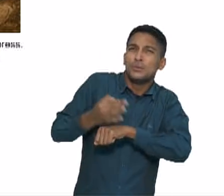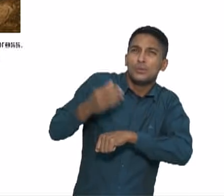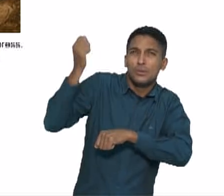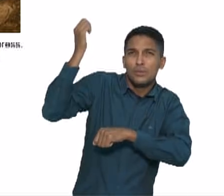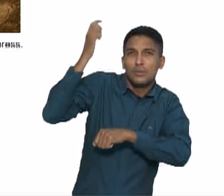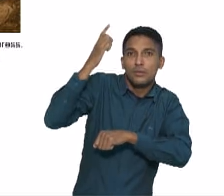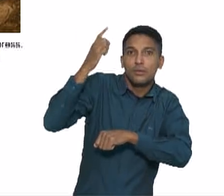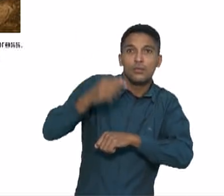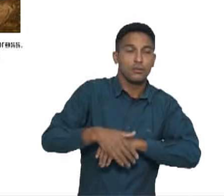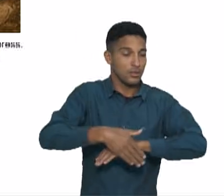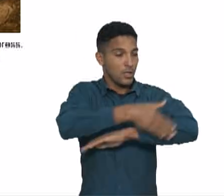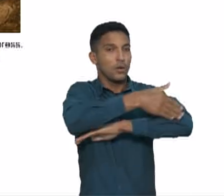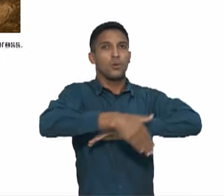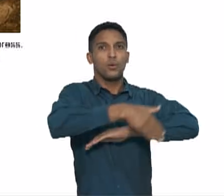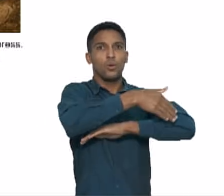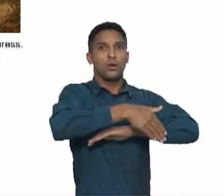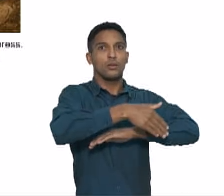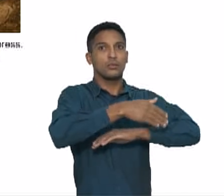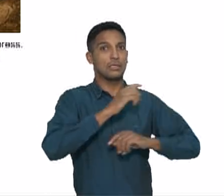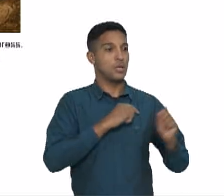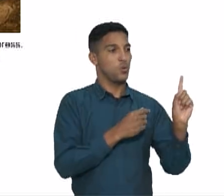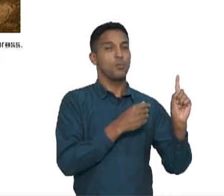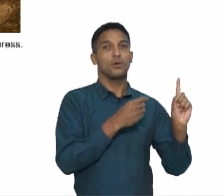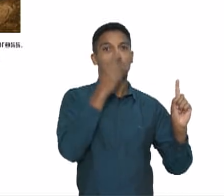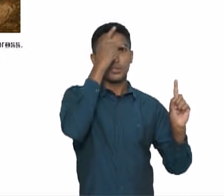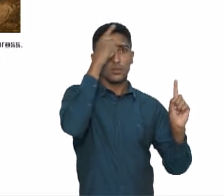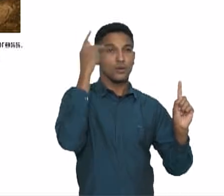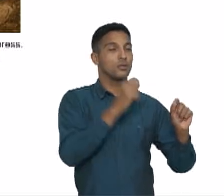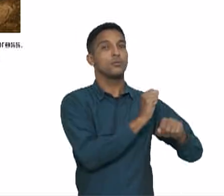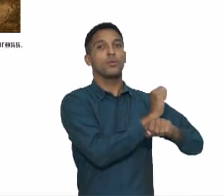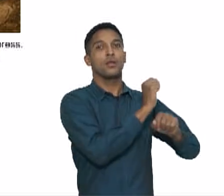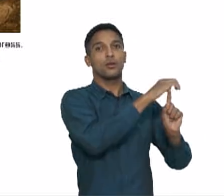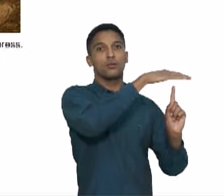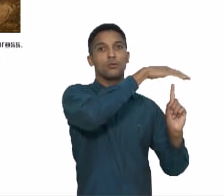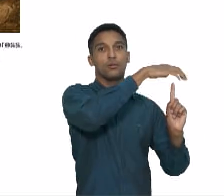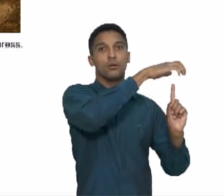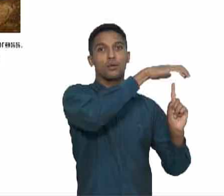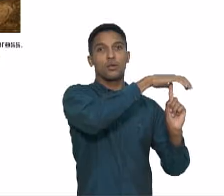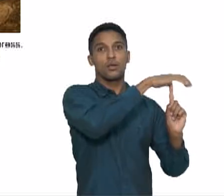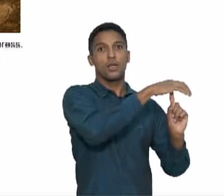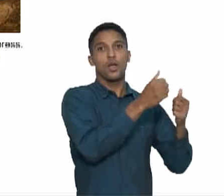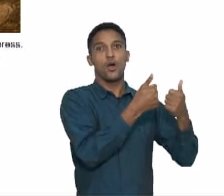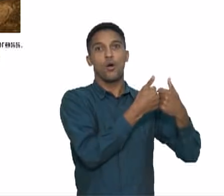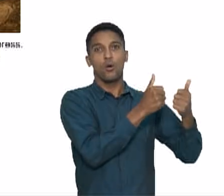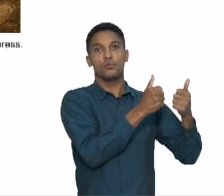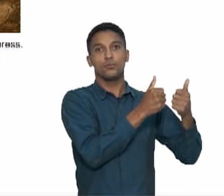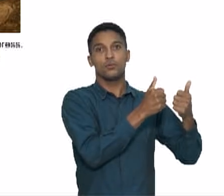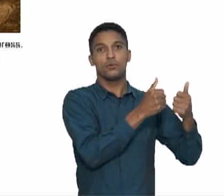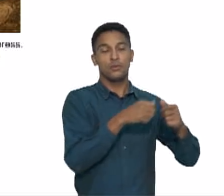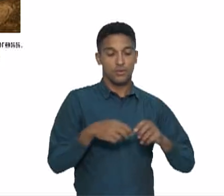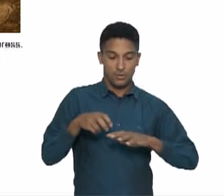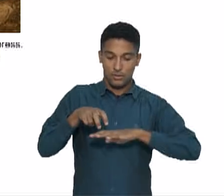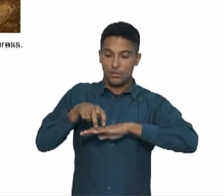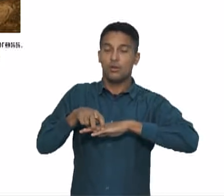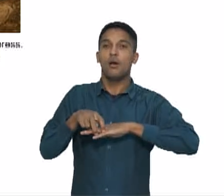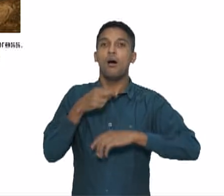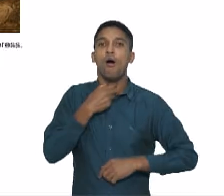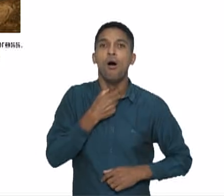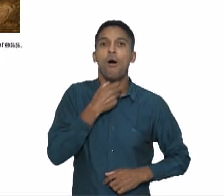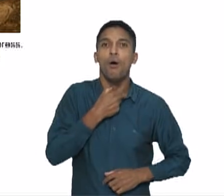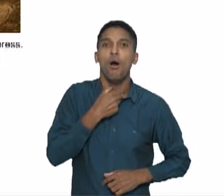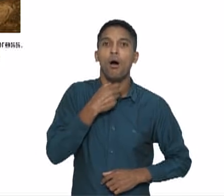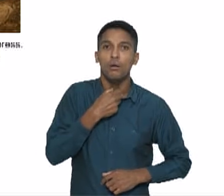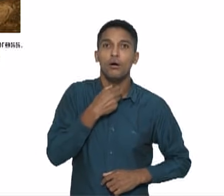no ponto do bonde. E como se não bastasse seu olhar submisso e paciente, o soluço a interrompia de